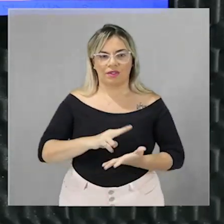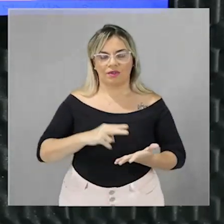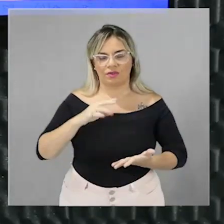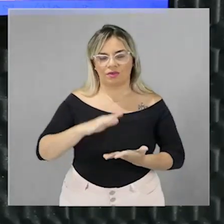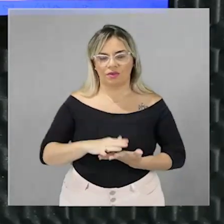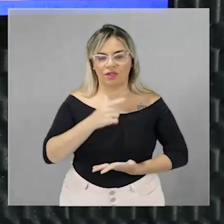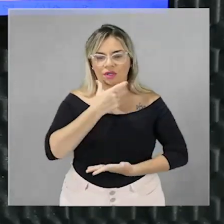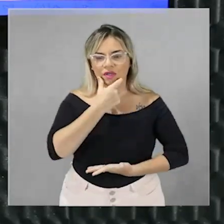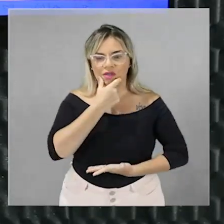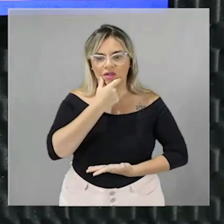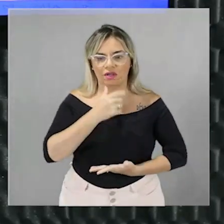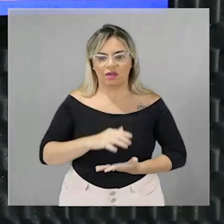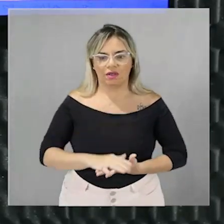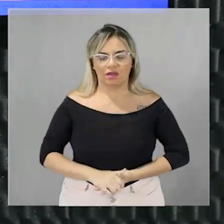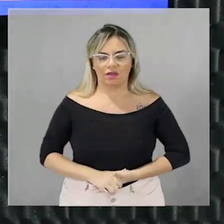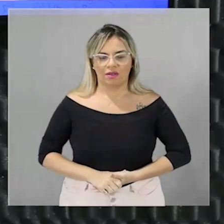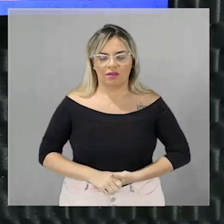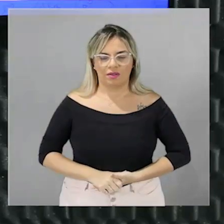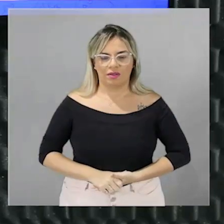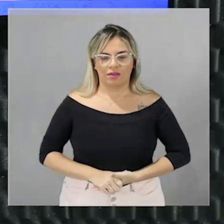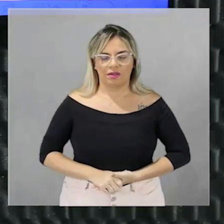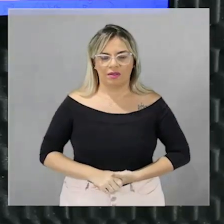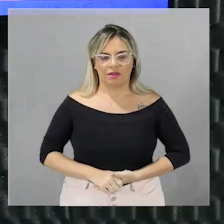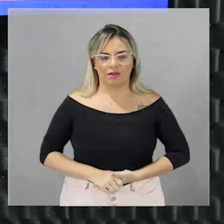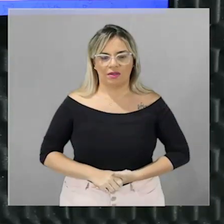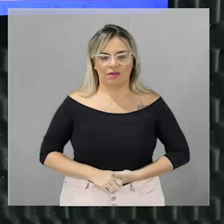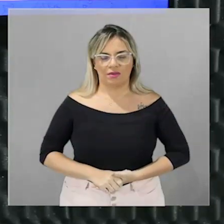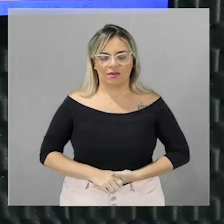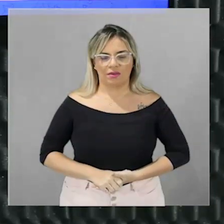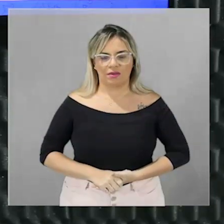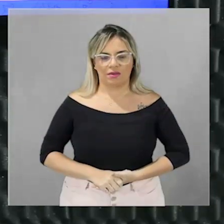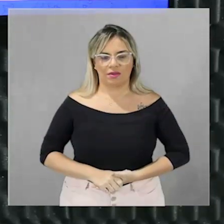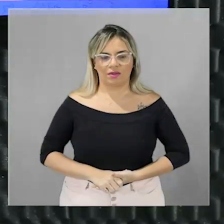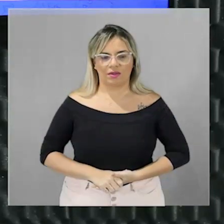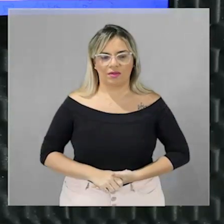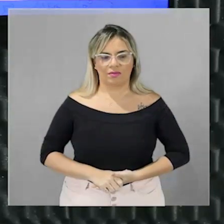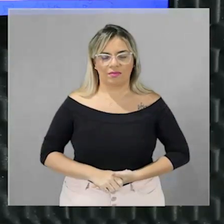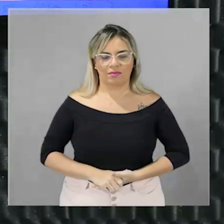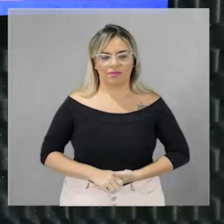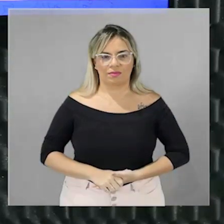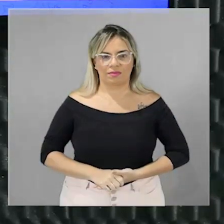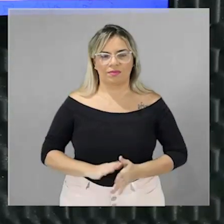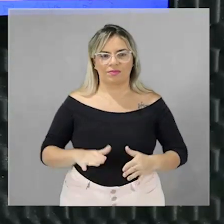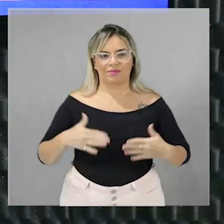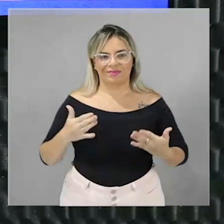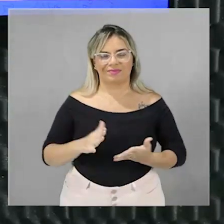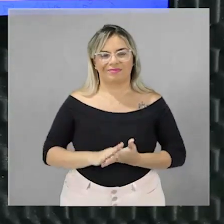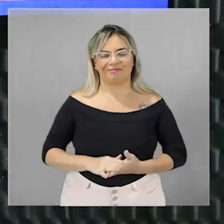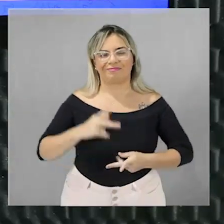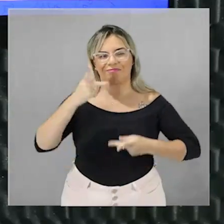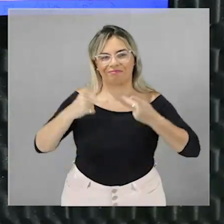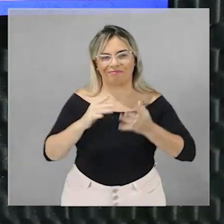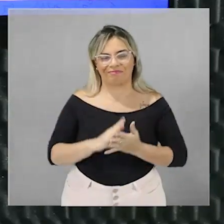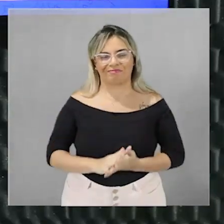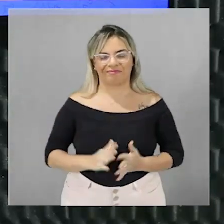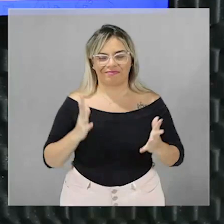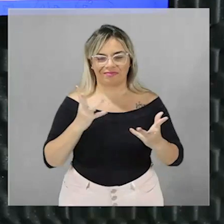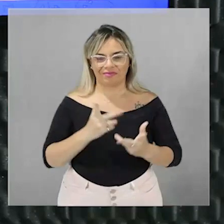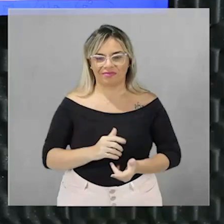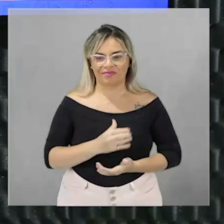Business Council for a Sustainable Development. Né? Olha aí, falei bonito, hein?